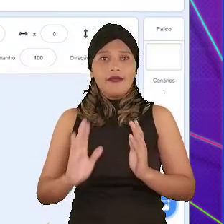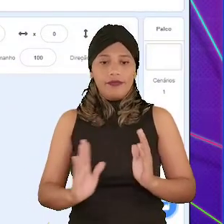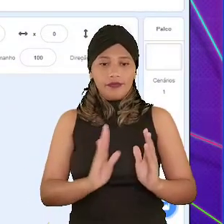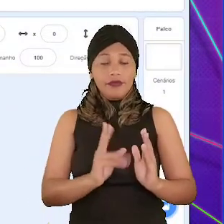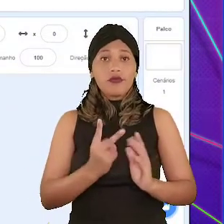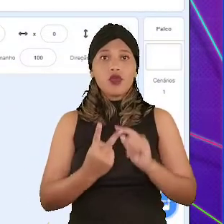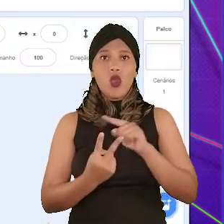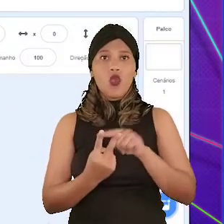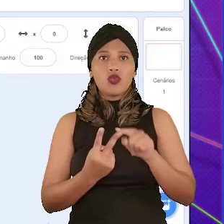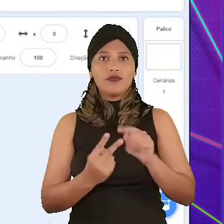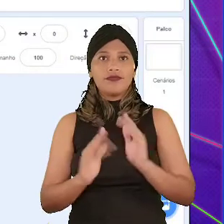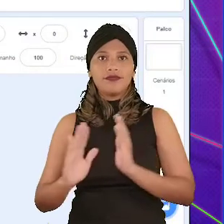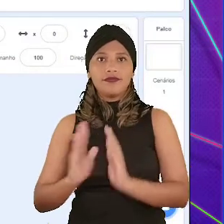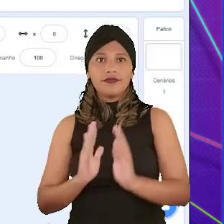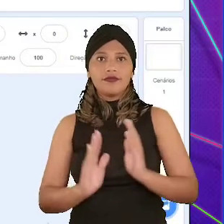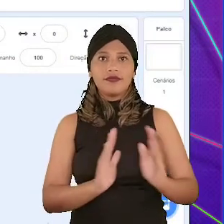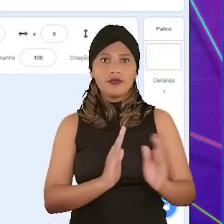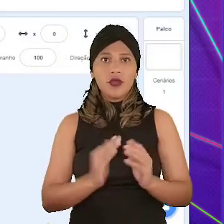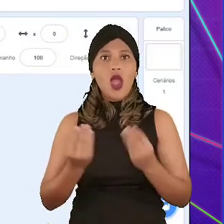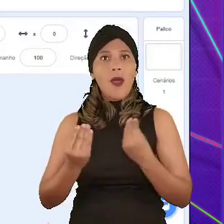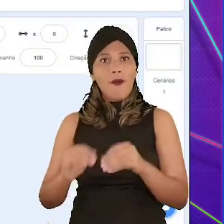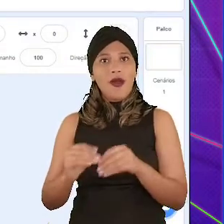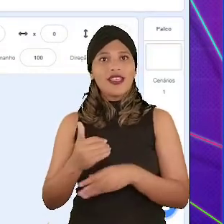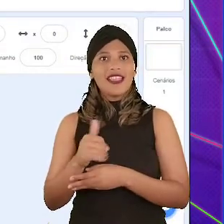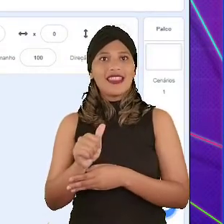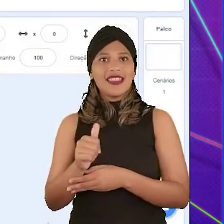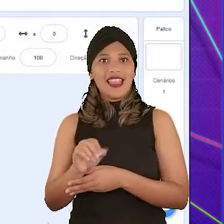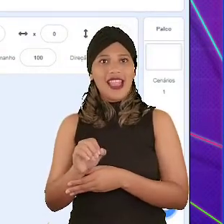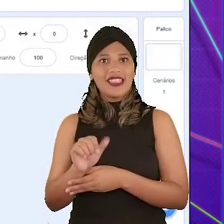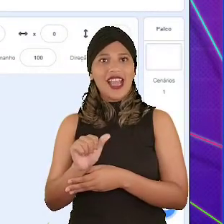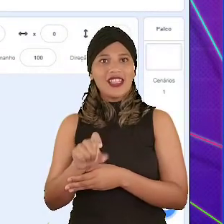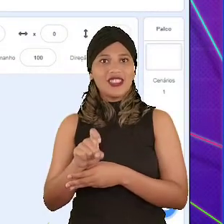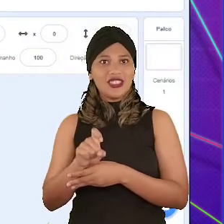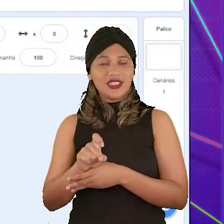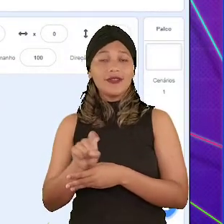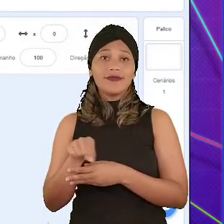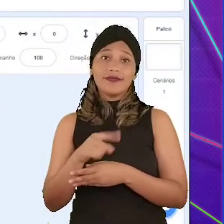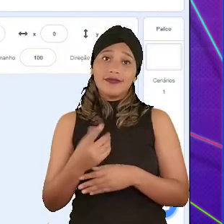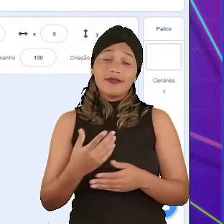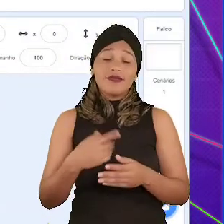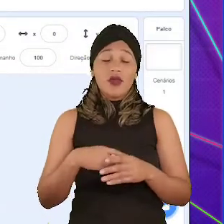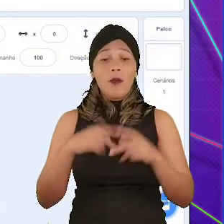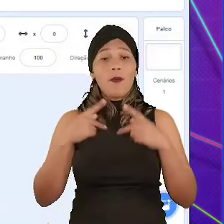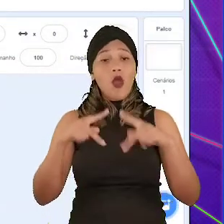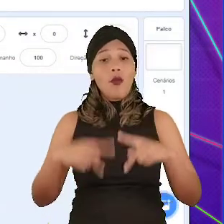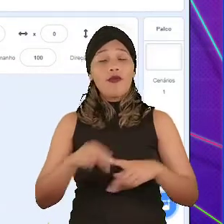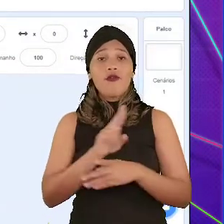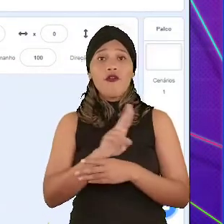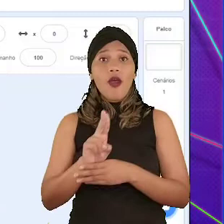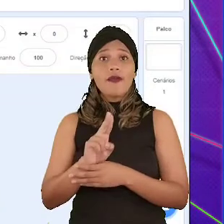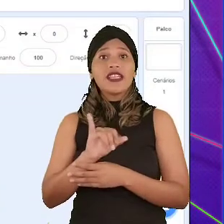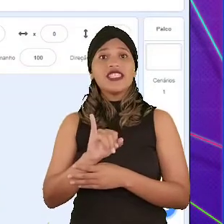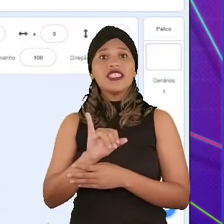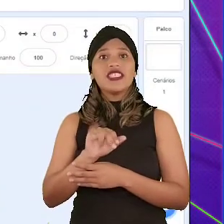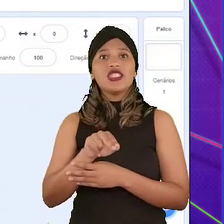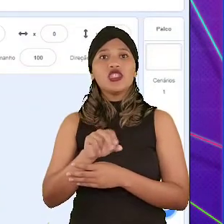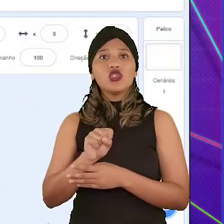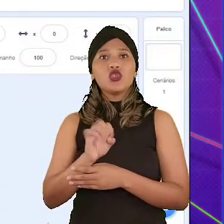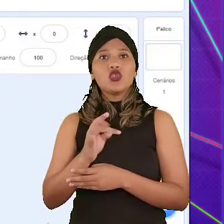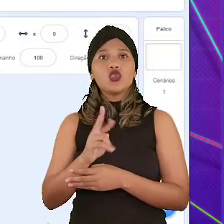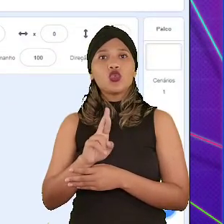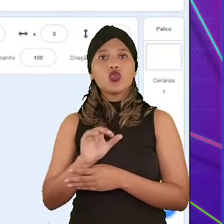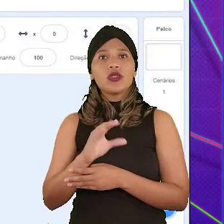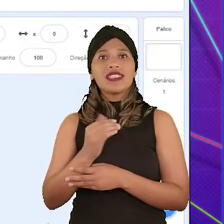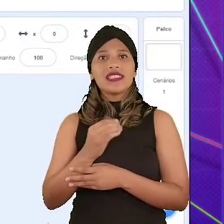que vamos colocar dois blocos de movimento O que diz adicione 10x essa junção de blocos se tornou o que na programação chamamos de